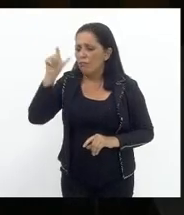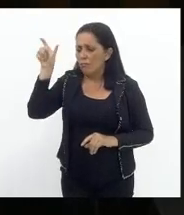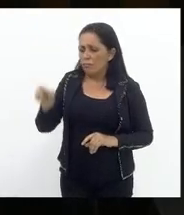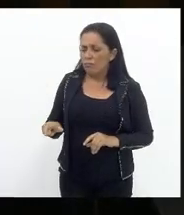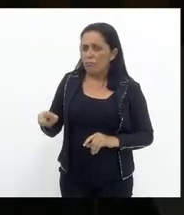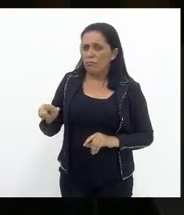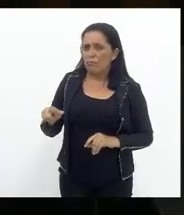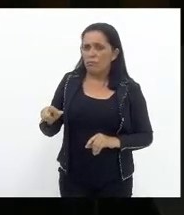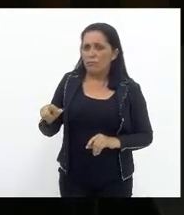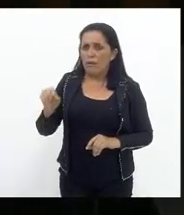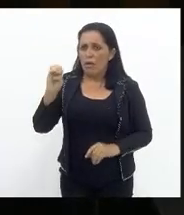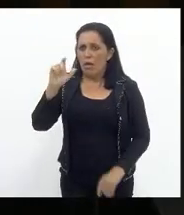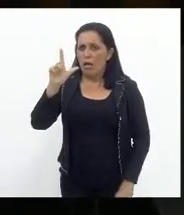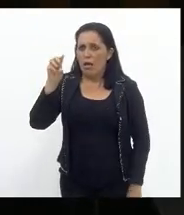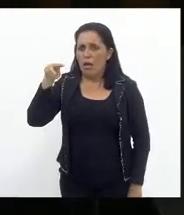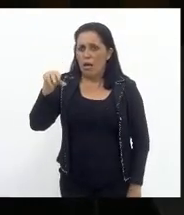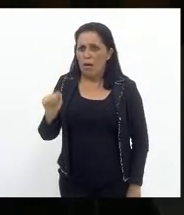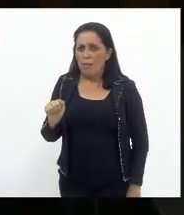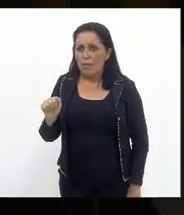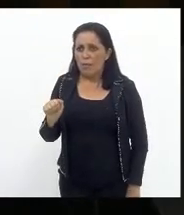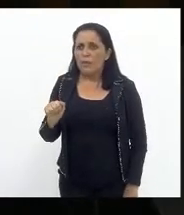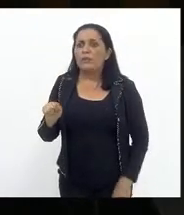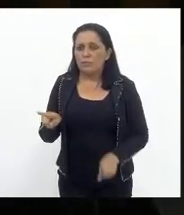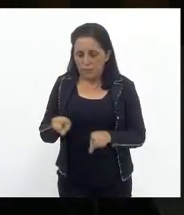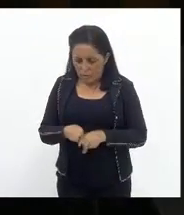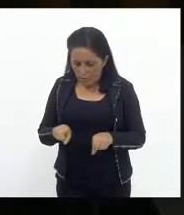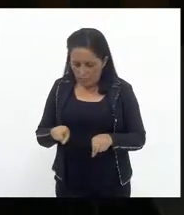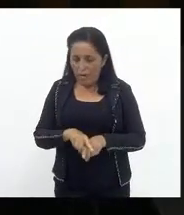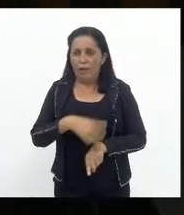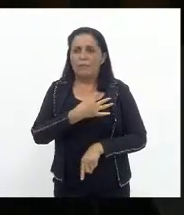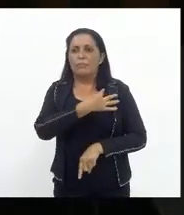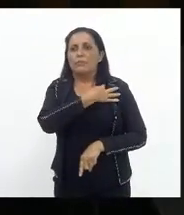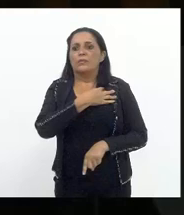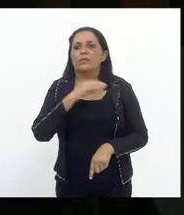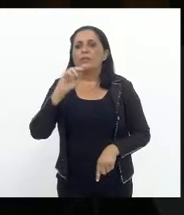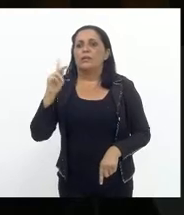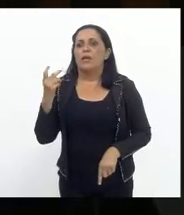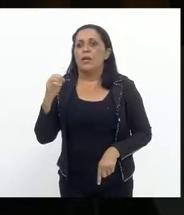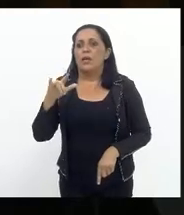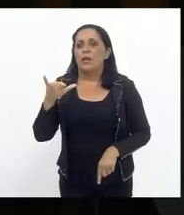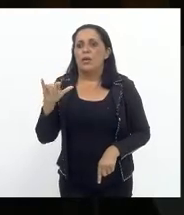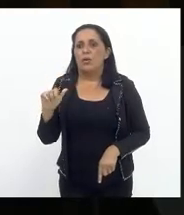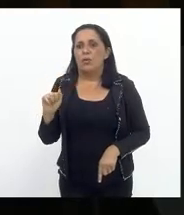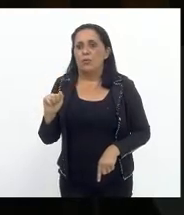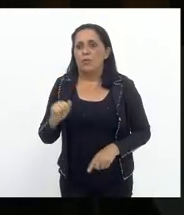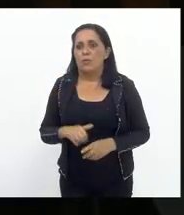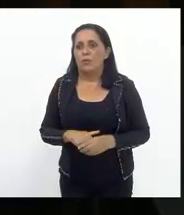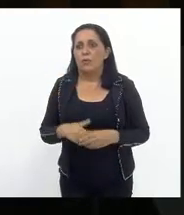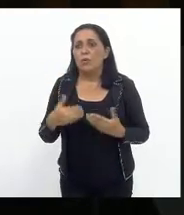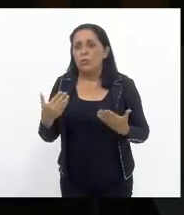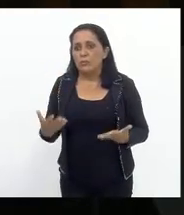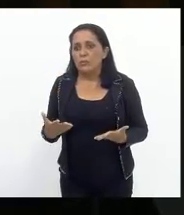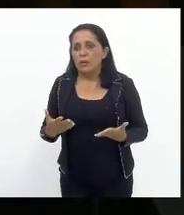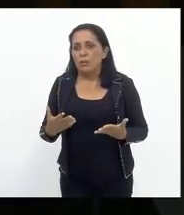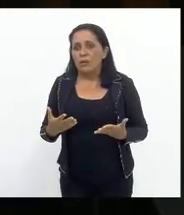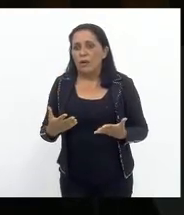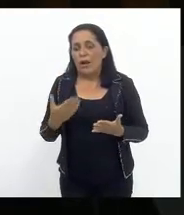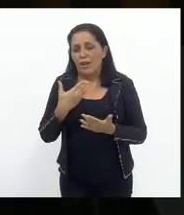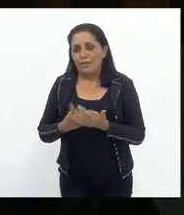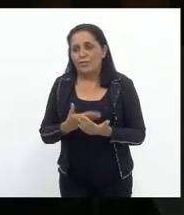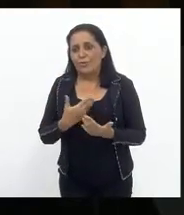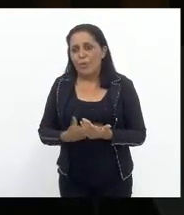pergunta também ao subtenente Hélio, conhecido como Hélio Negão. Ou seja, a